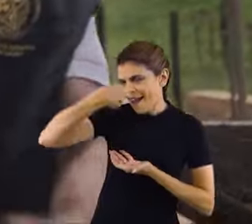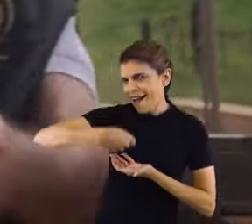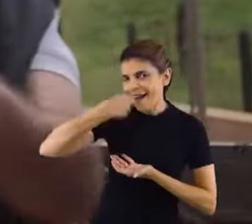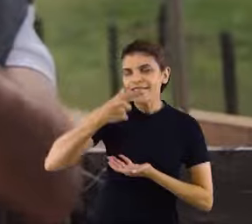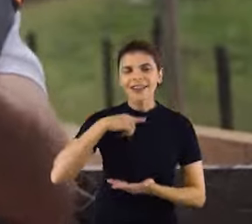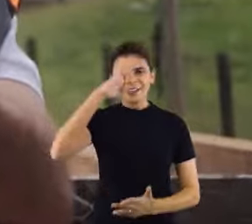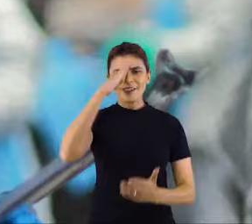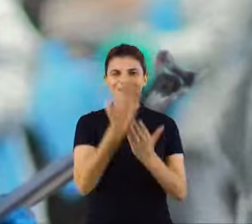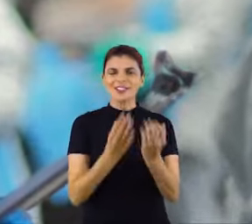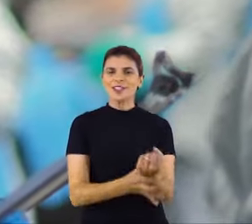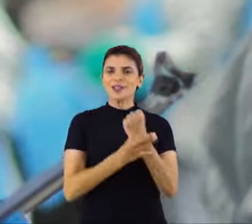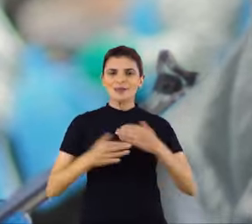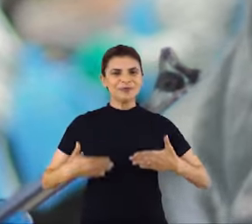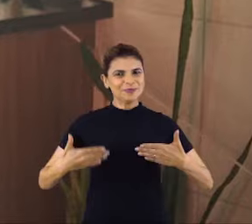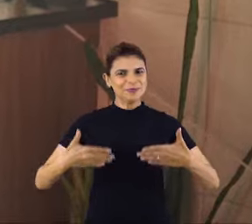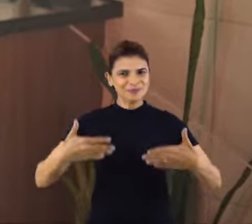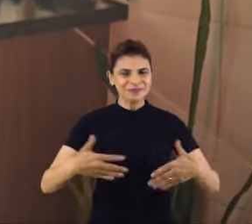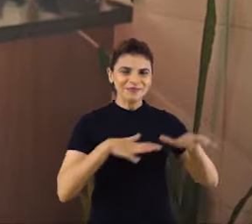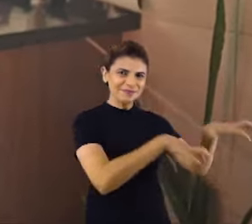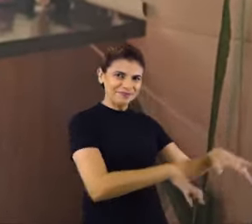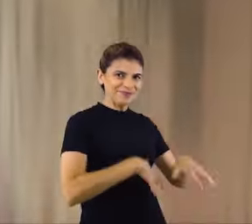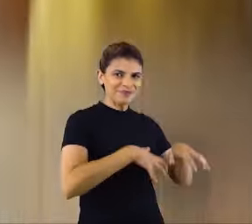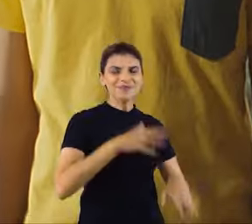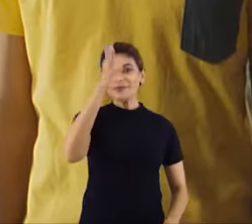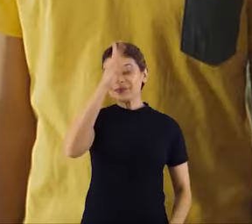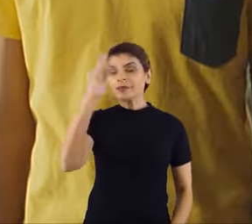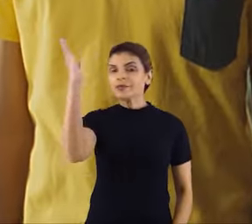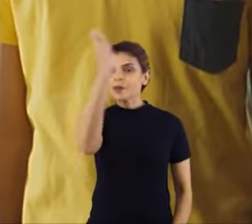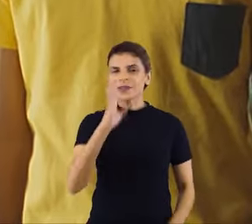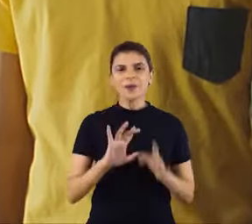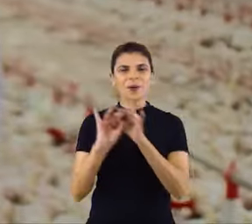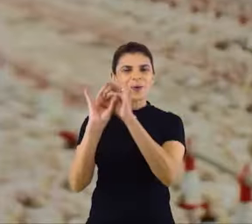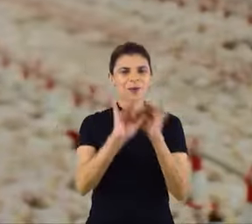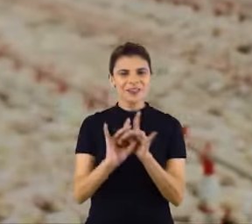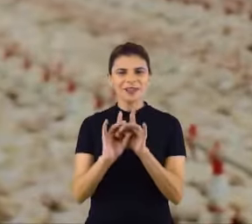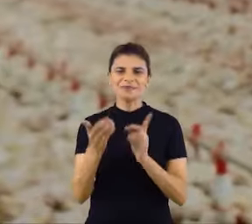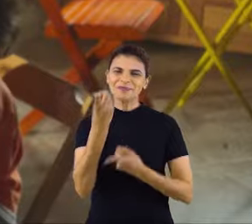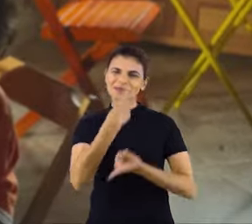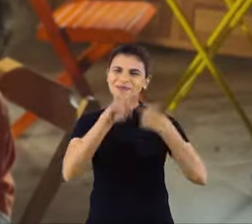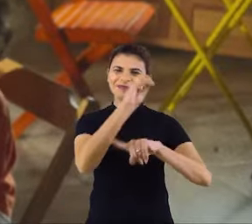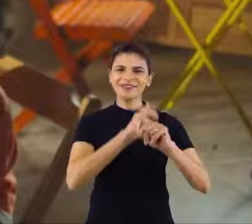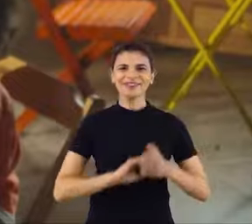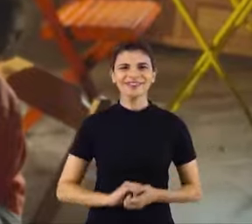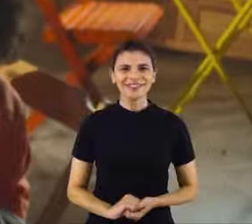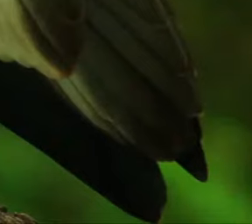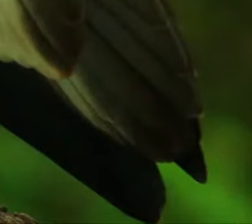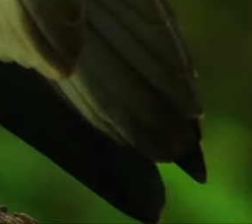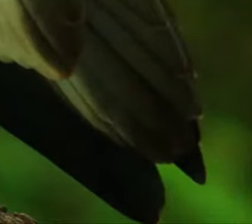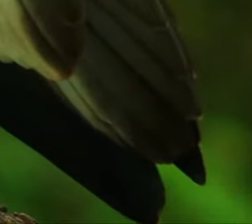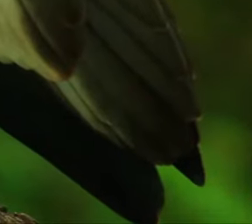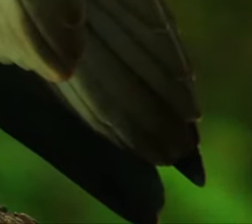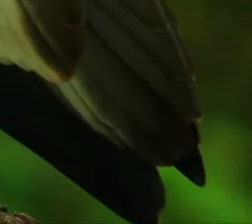mesa. Tá seguro. Ministério da Agricultura e Pecuária. Brasil, União e Reconstrução.